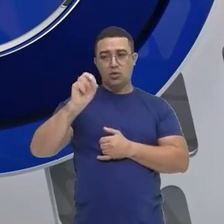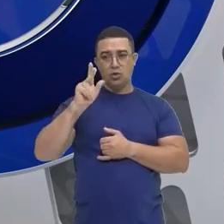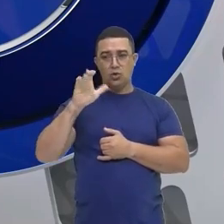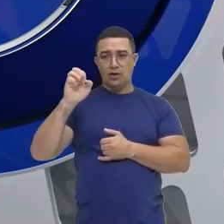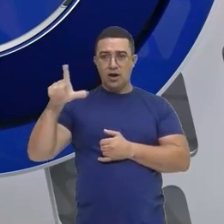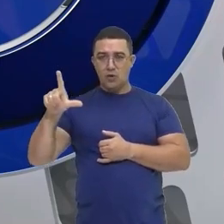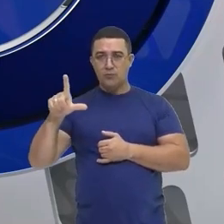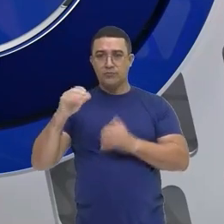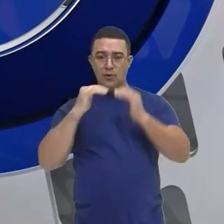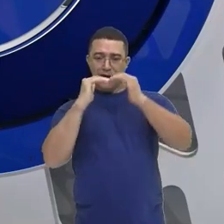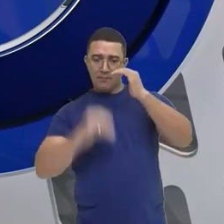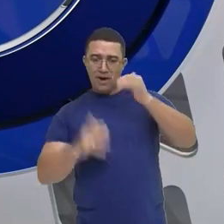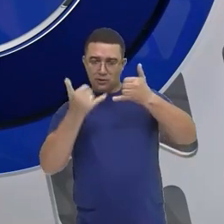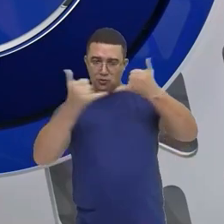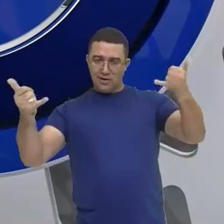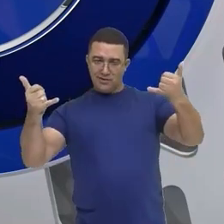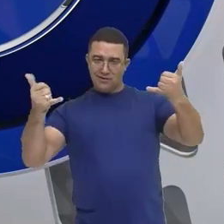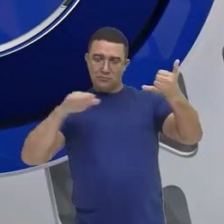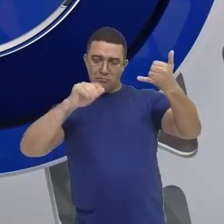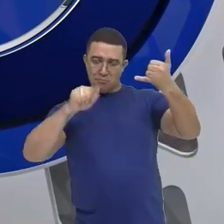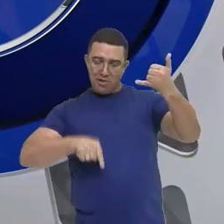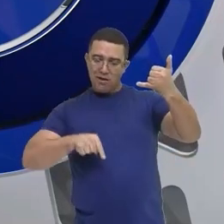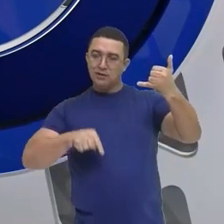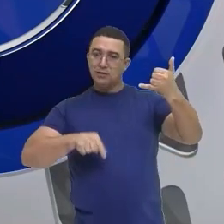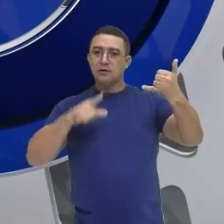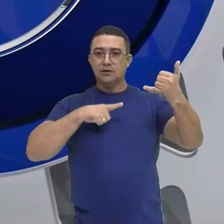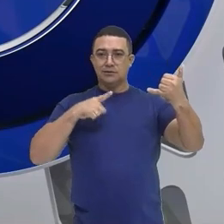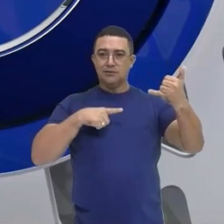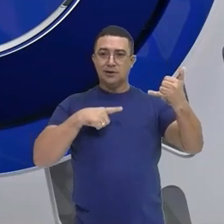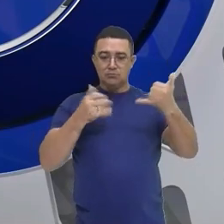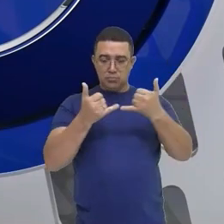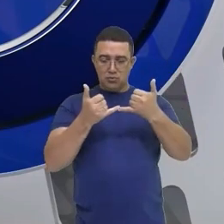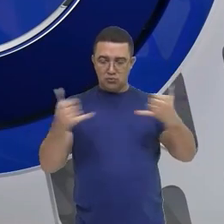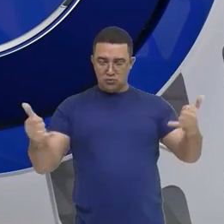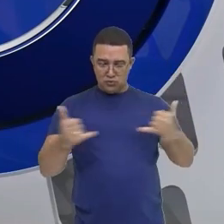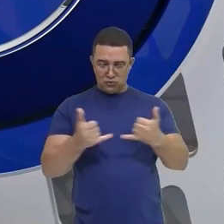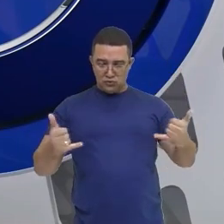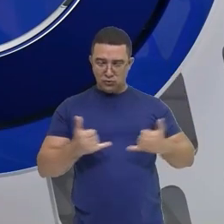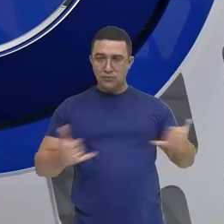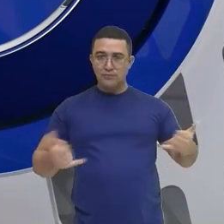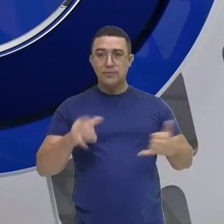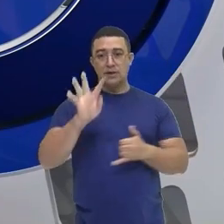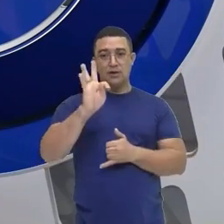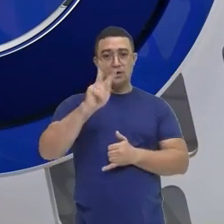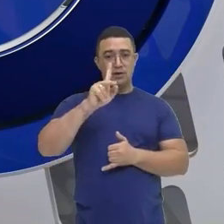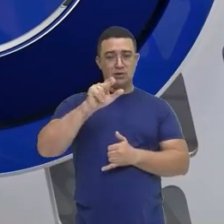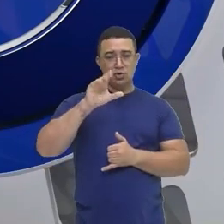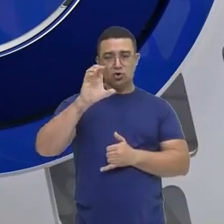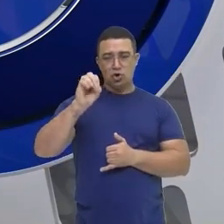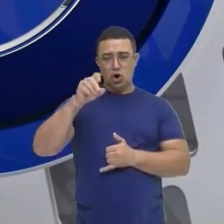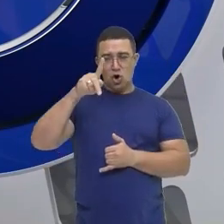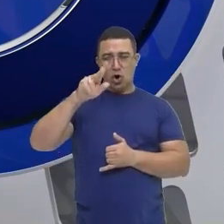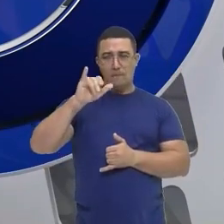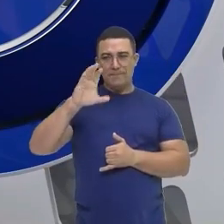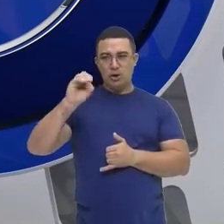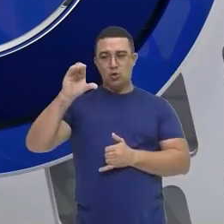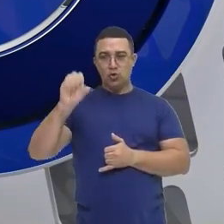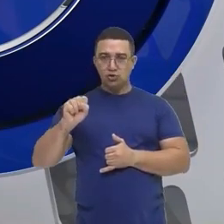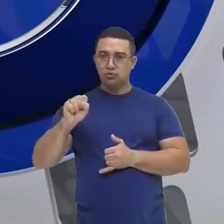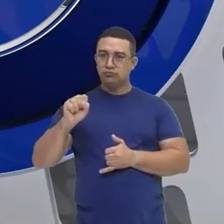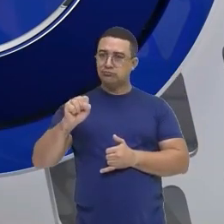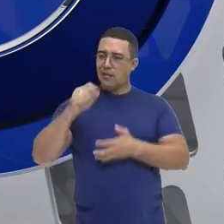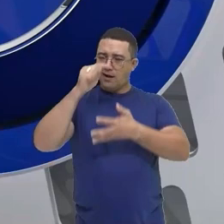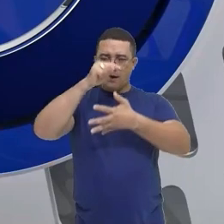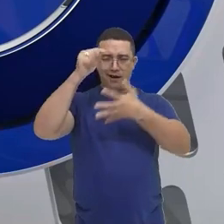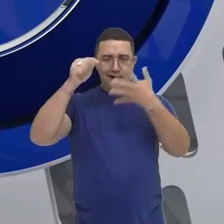da linha do Equador, né, a gente tem aí também os trópicos, né? O Trópico de Câncer, o Trópico de Capricórnio, onde a gente encontra aí